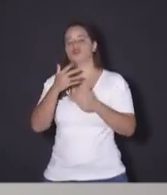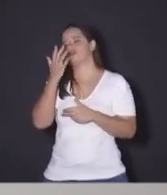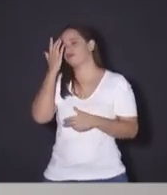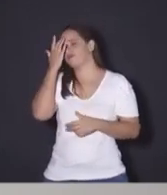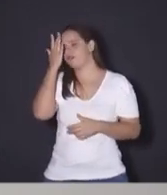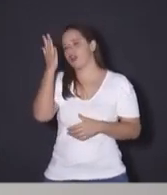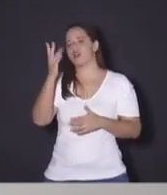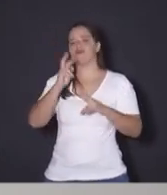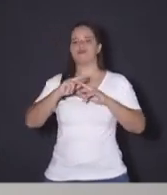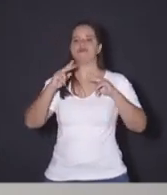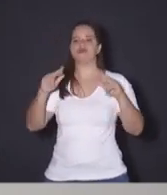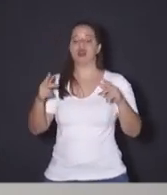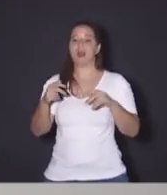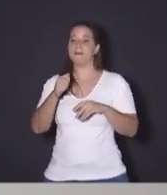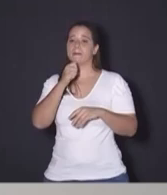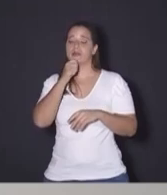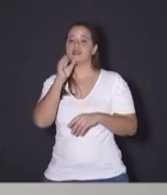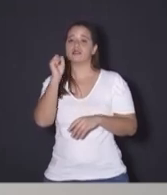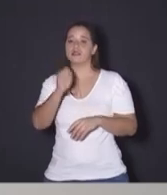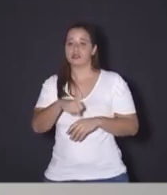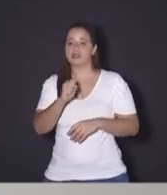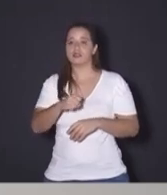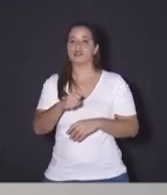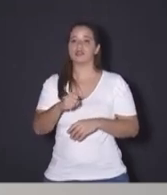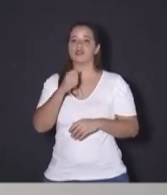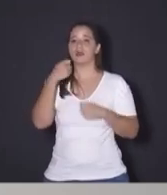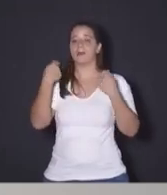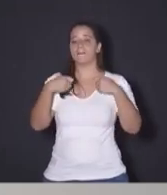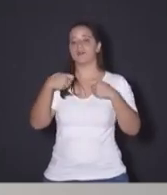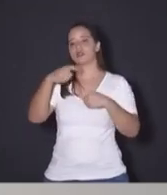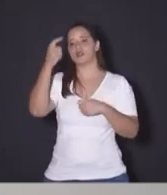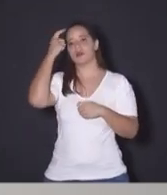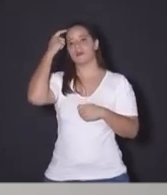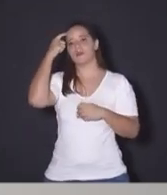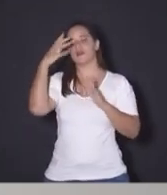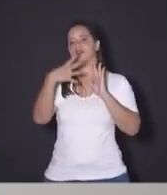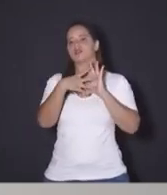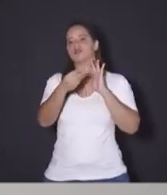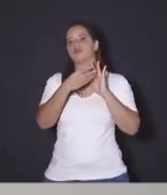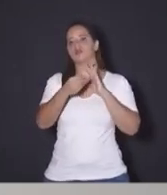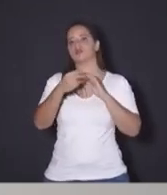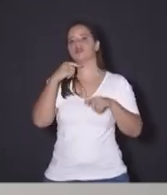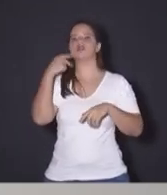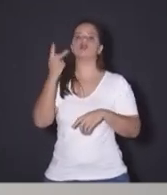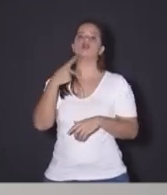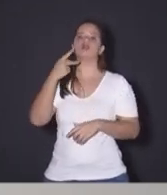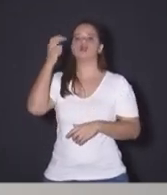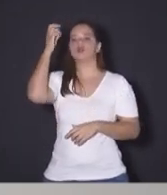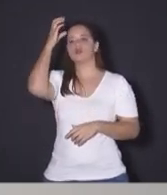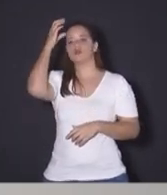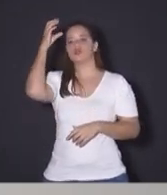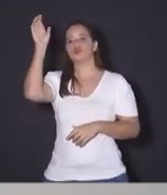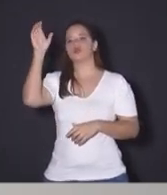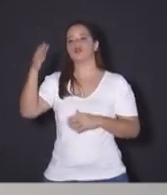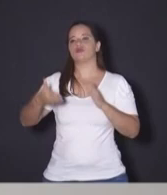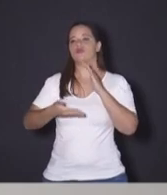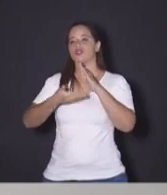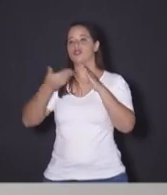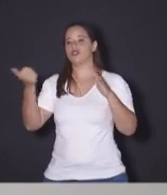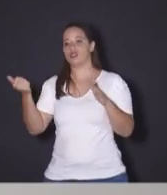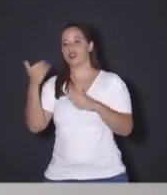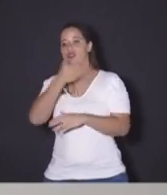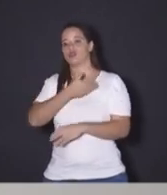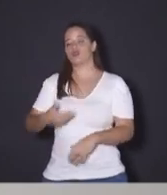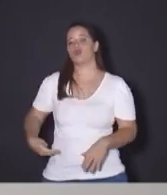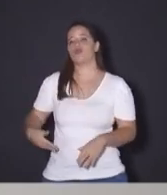tal mas ainda assim é preciso repensar dentro do modelo da política cultural que foi abandonada do governo federal